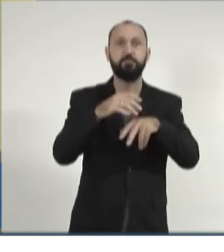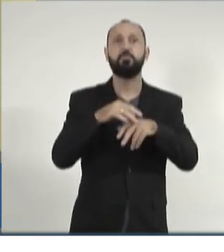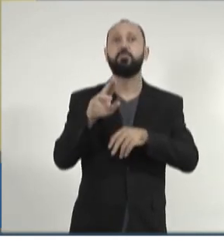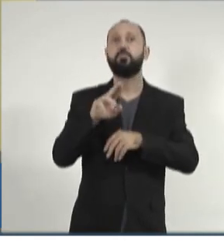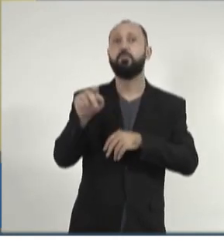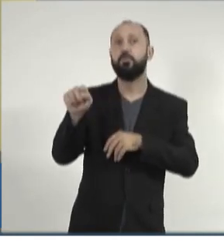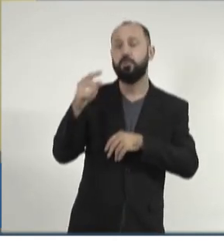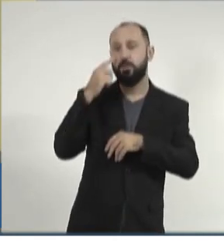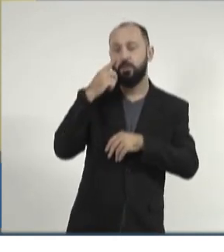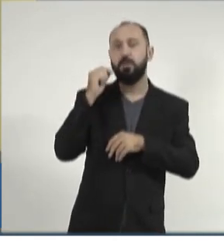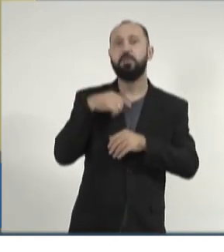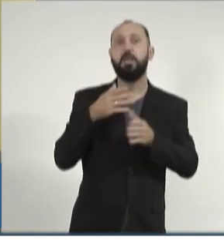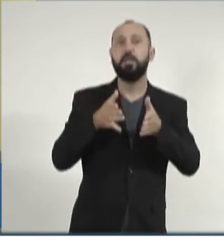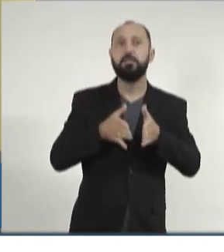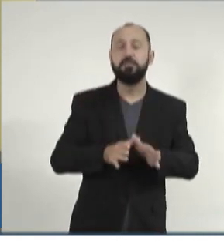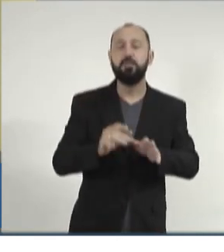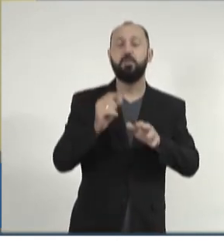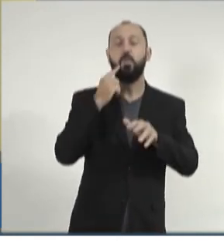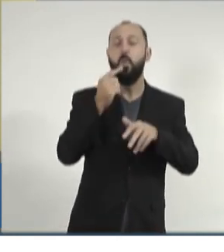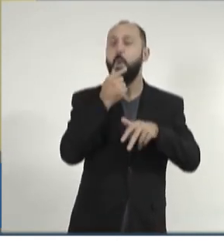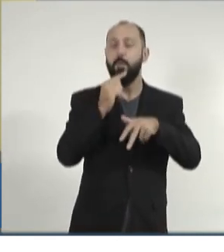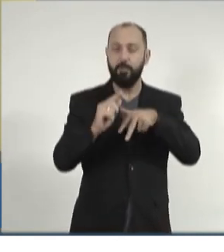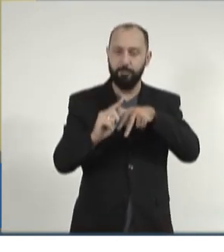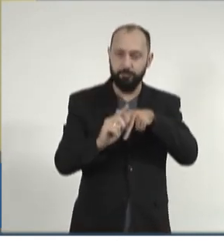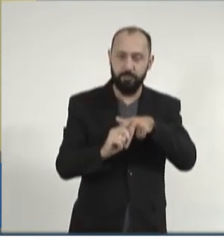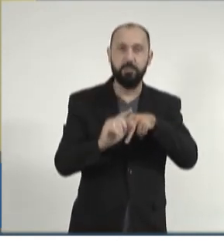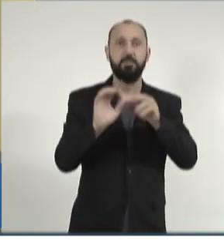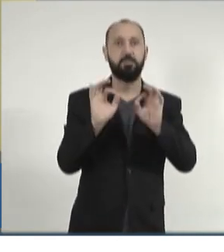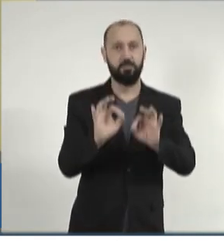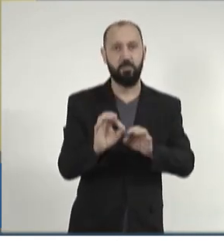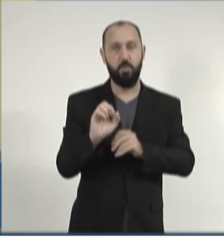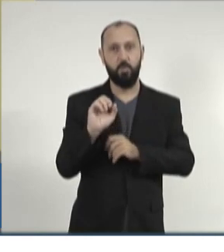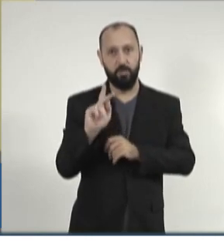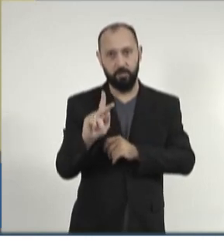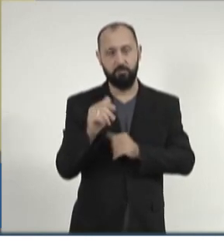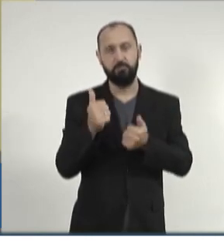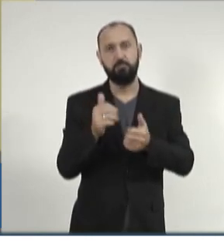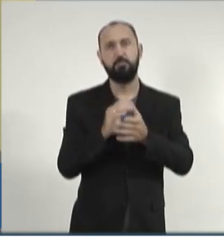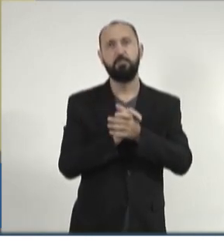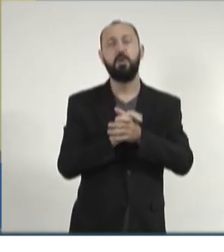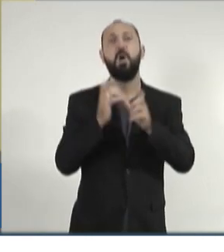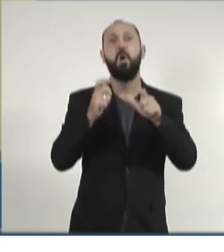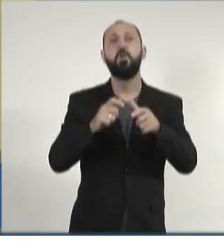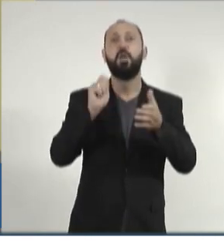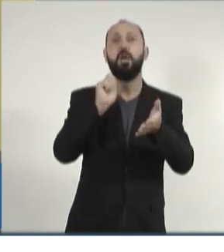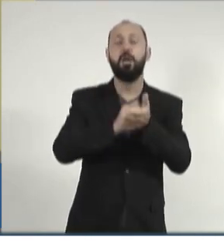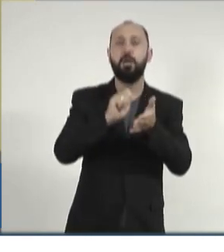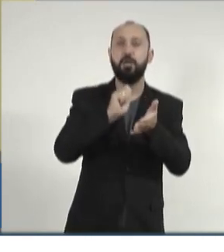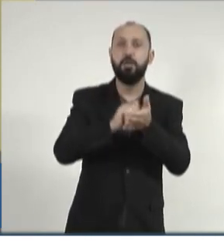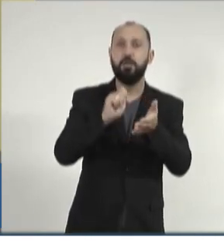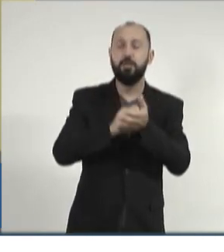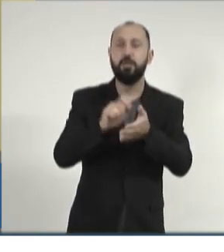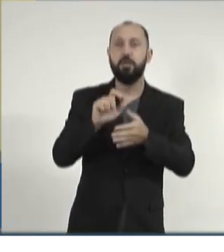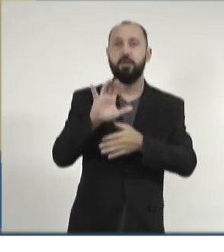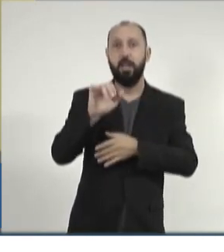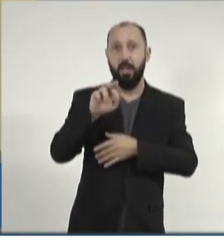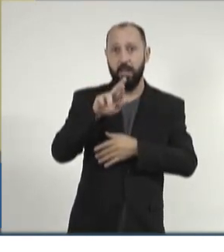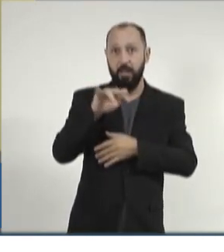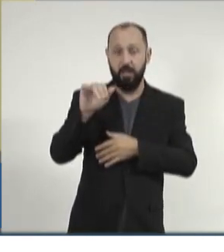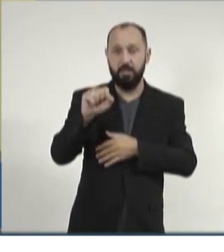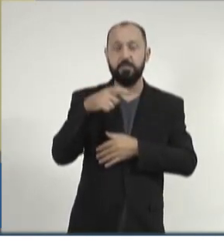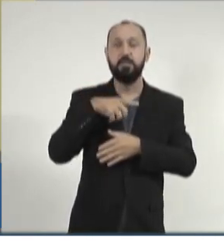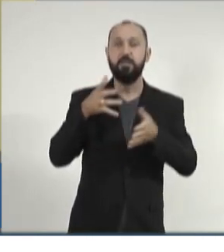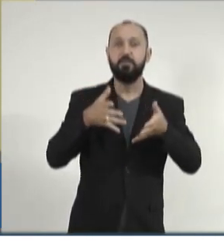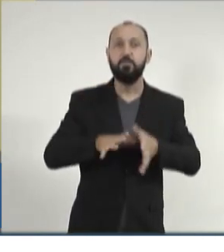Quando o Alcione nasceu, ele nasceu com um órgão masculino, ok? Mas onde é que está escrito que quando a Clarissa